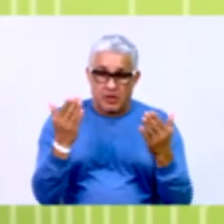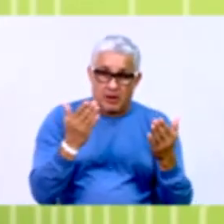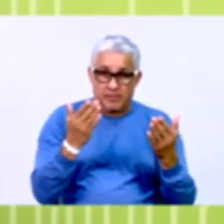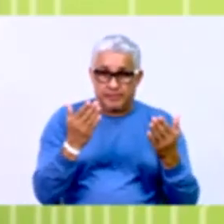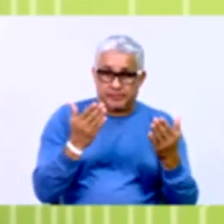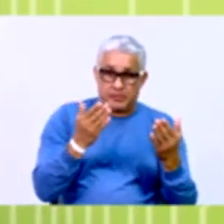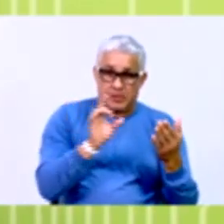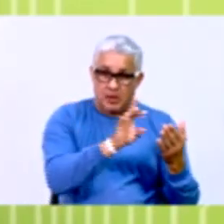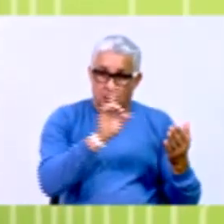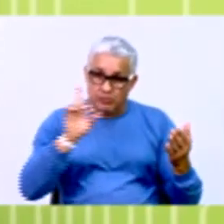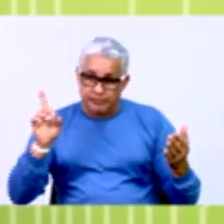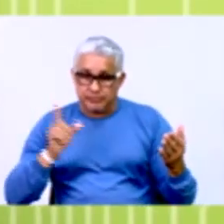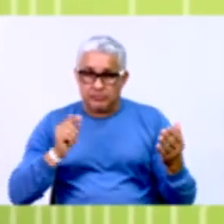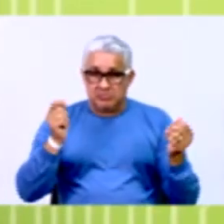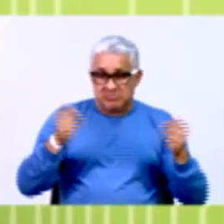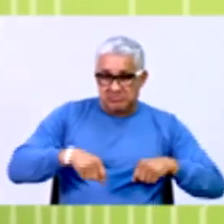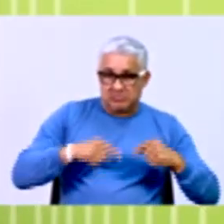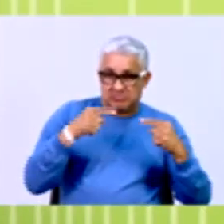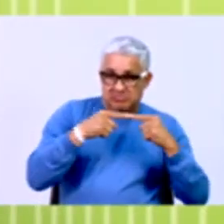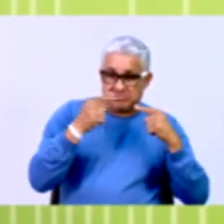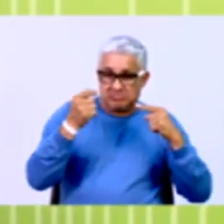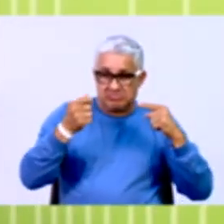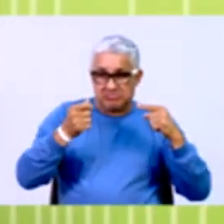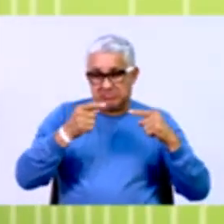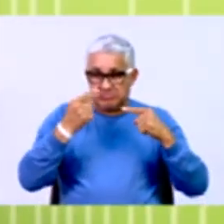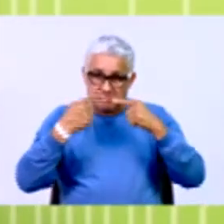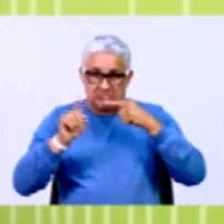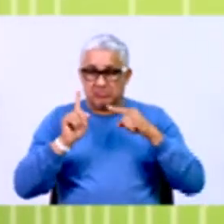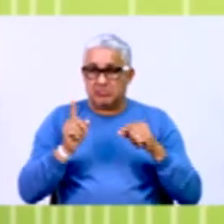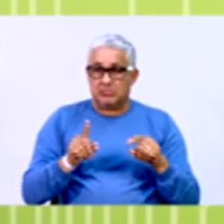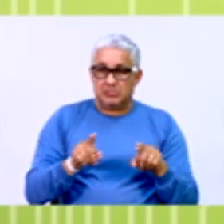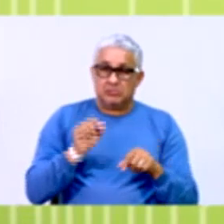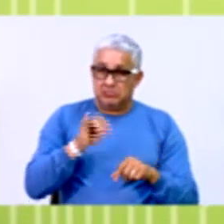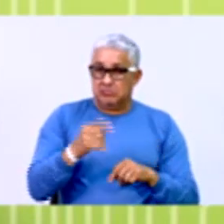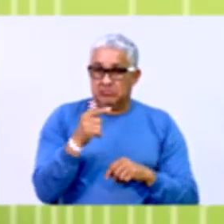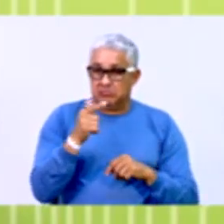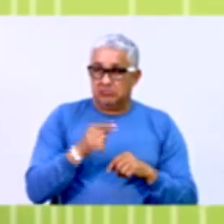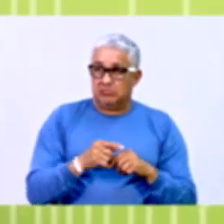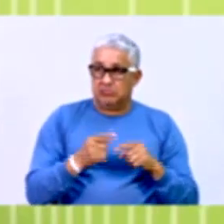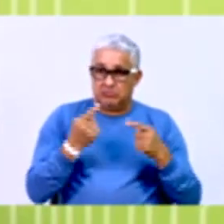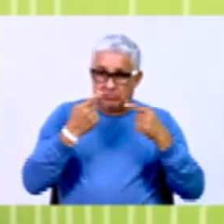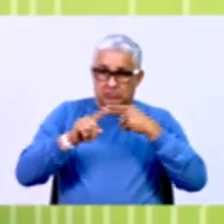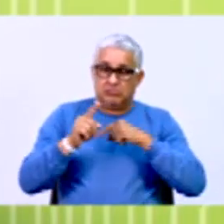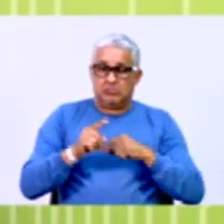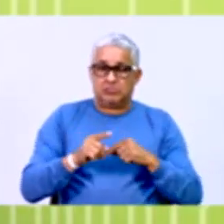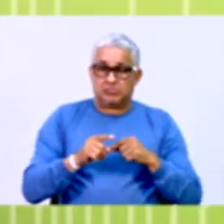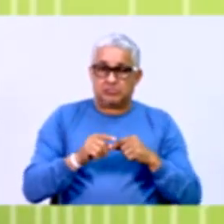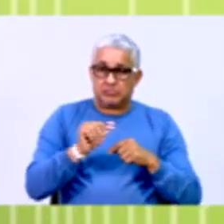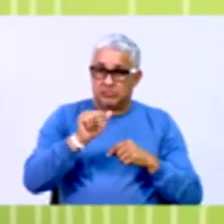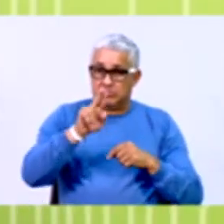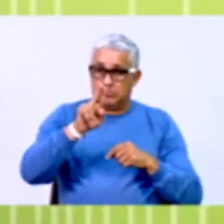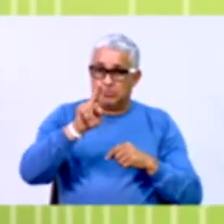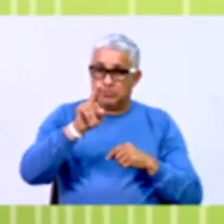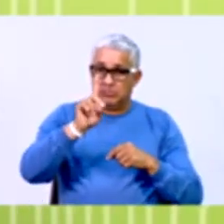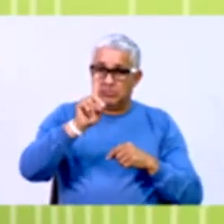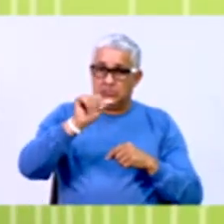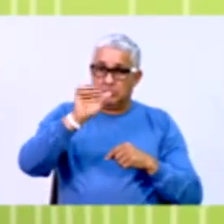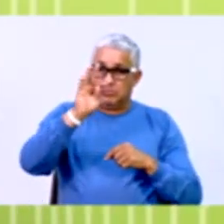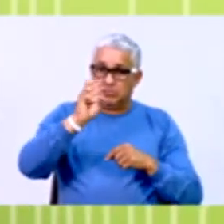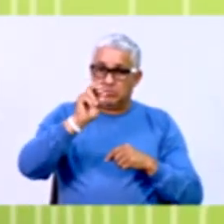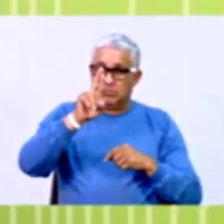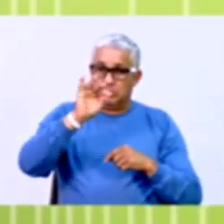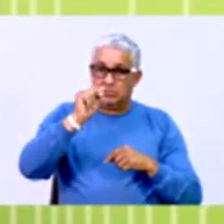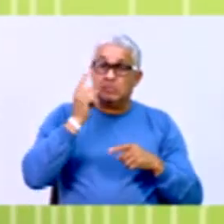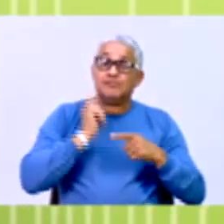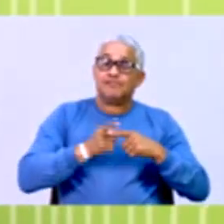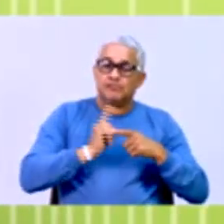processos para ver se eles estão em conformidade. E se não houver, a auditoria vai levantar o que não está em